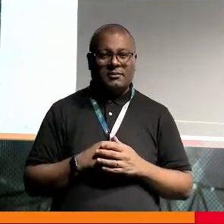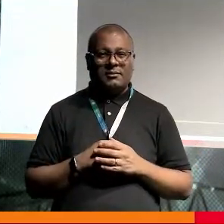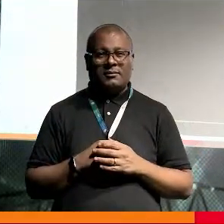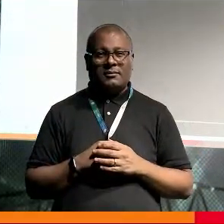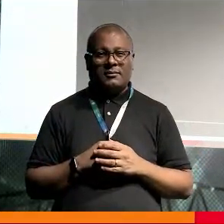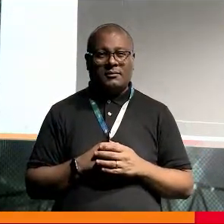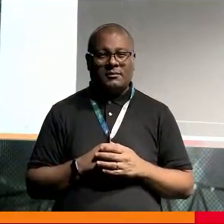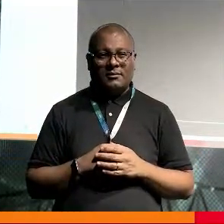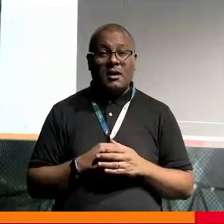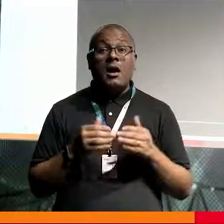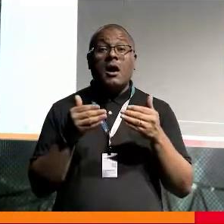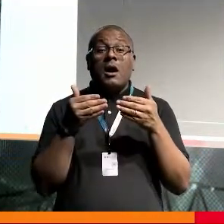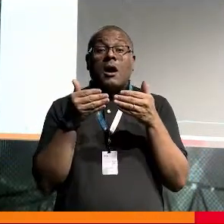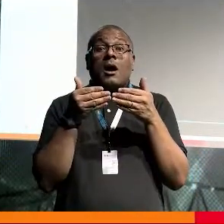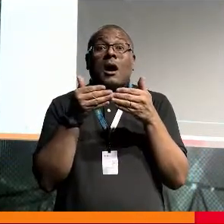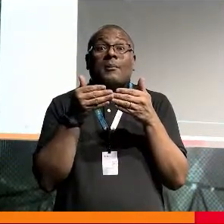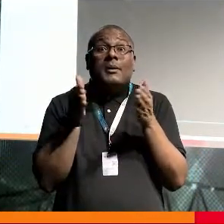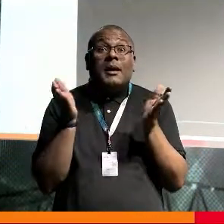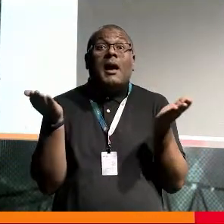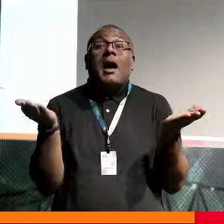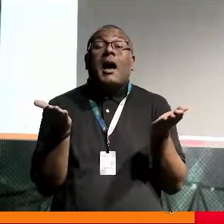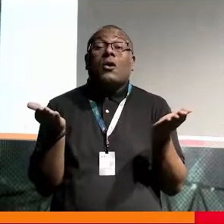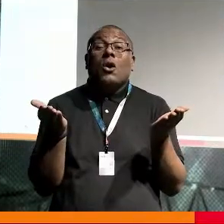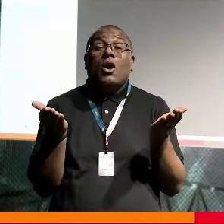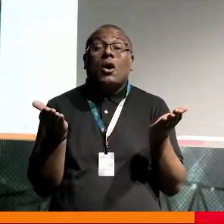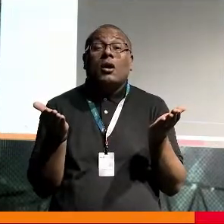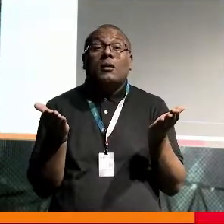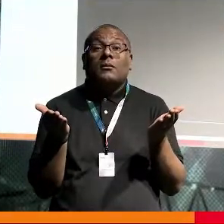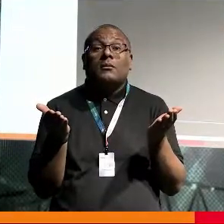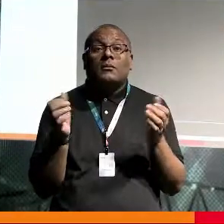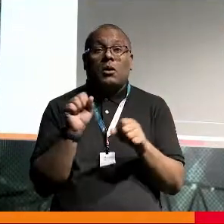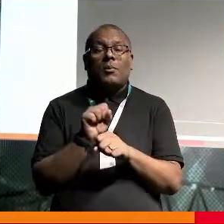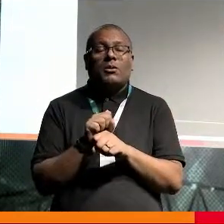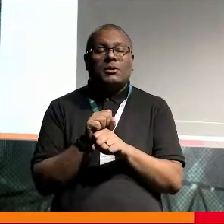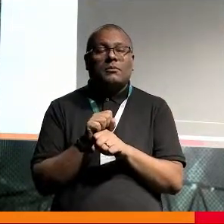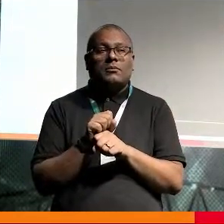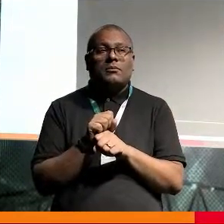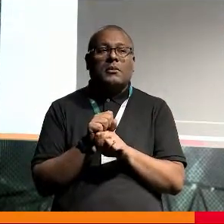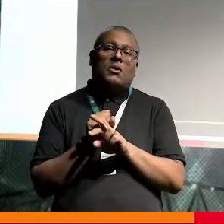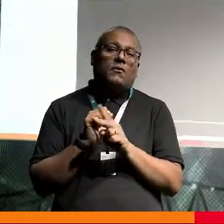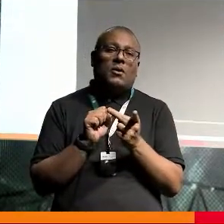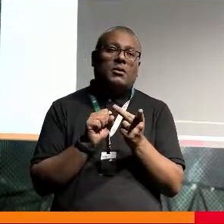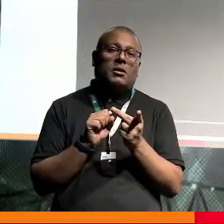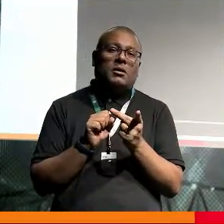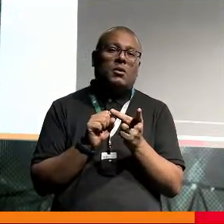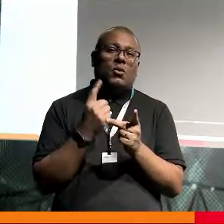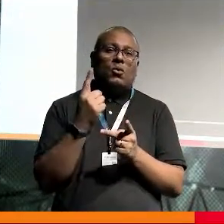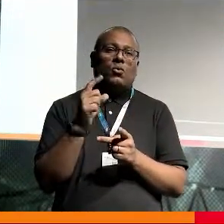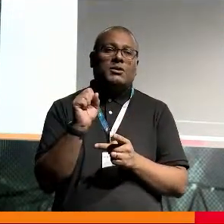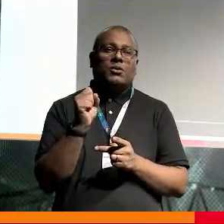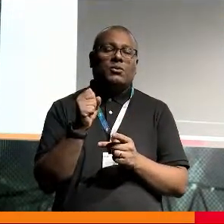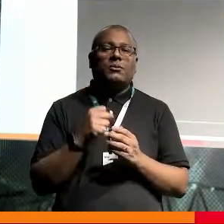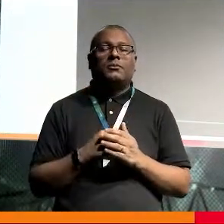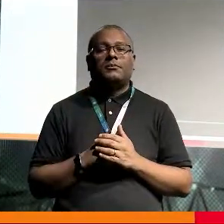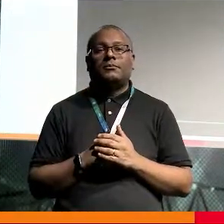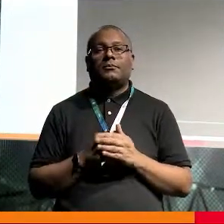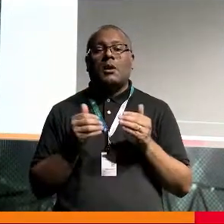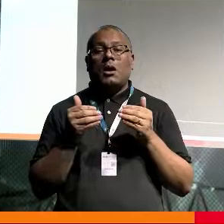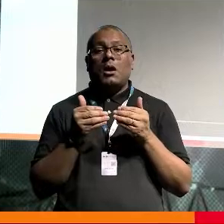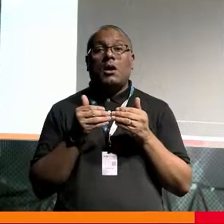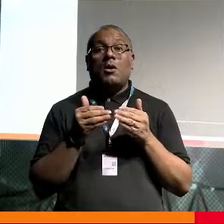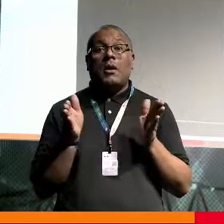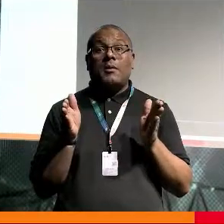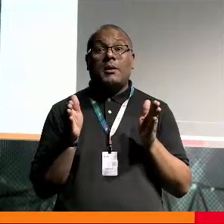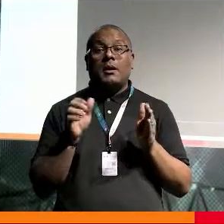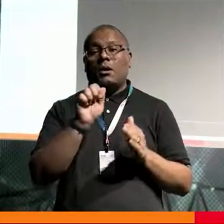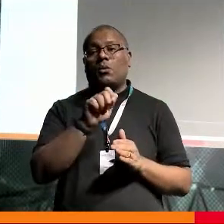Agora, eu abri o meu... Só dar uma pausa aqui. Voltar um segundo. Eu abri